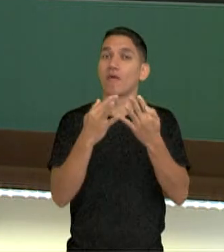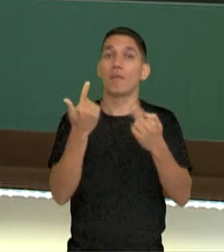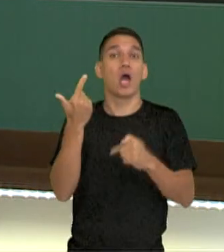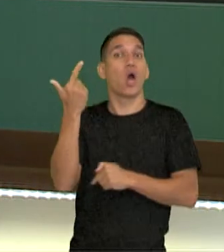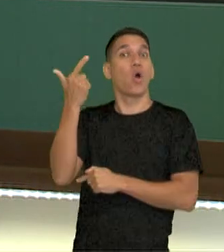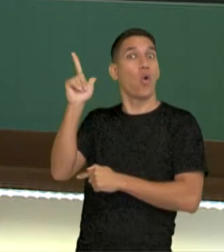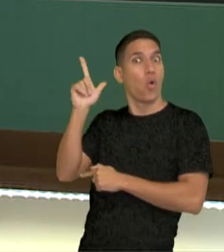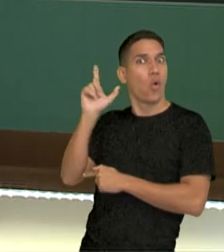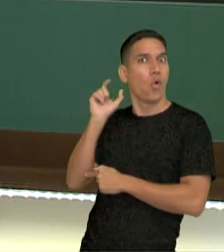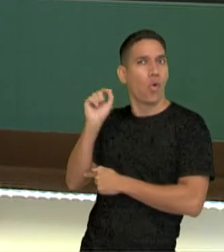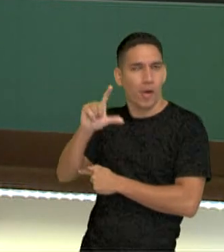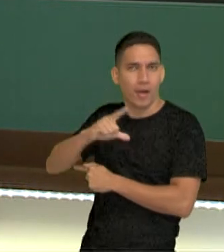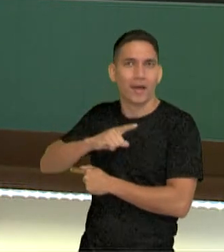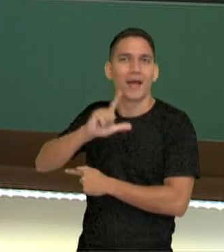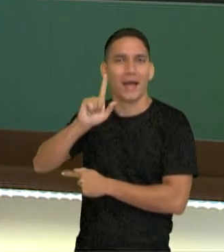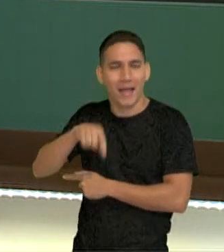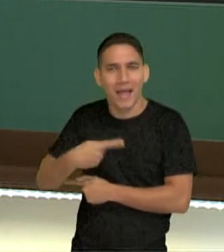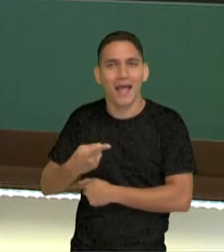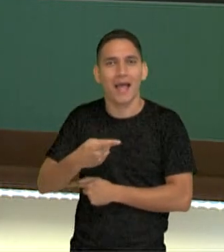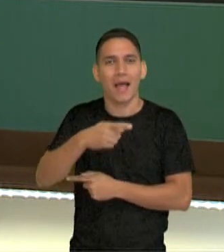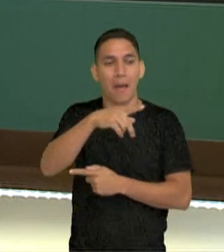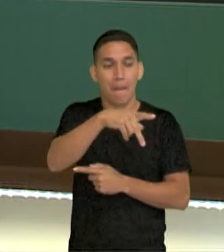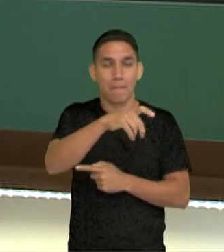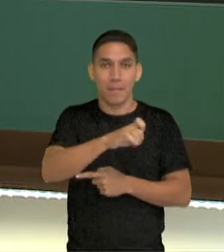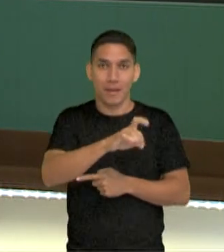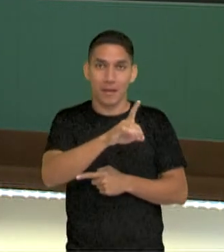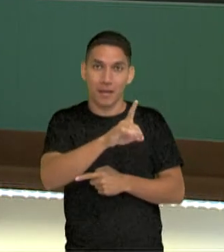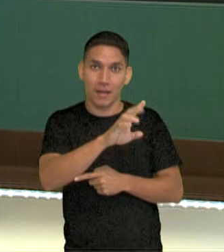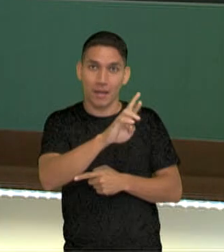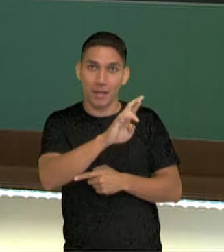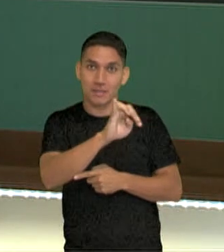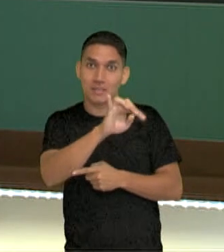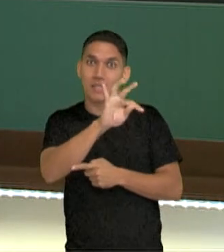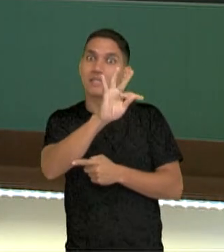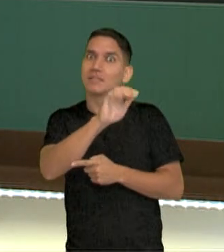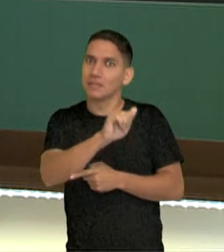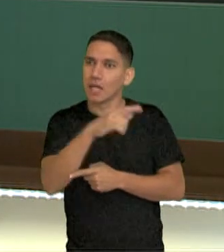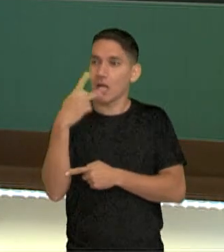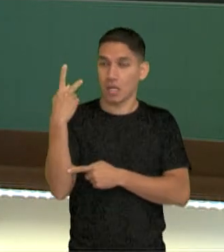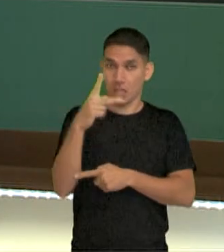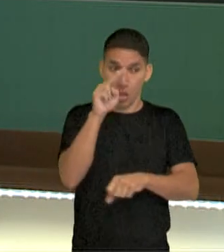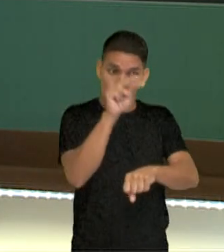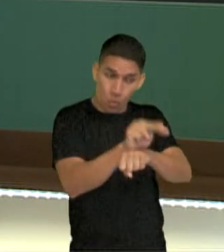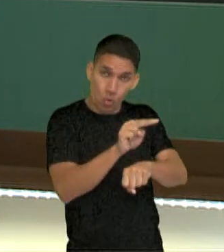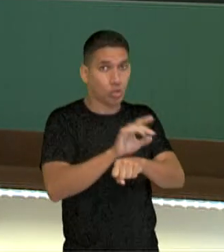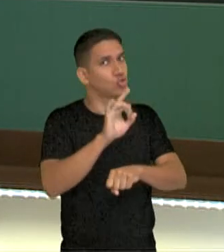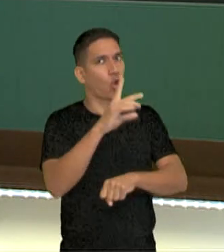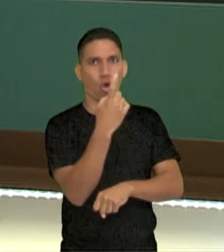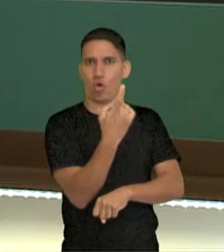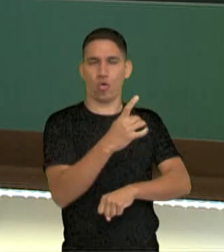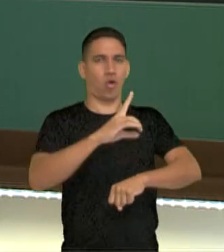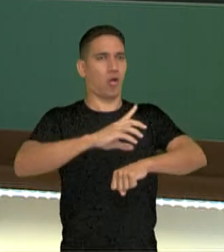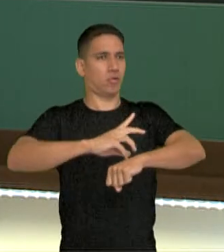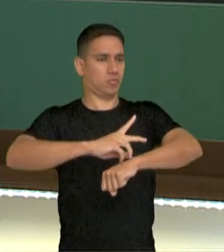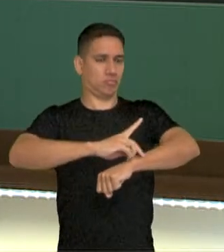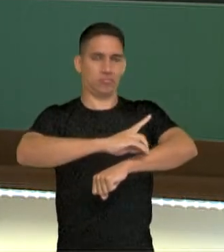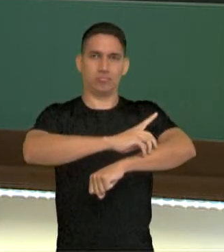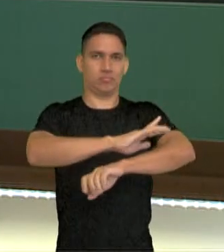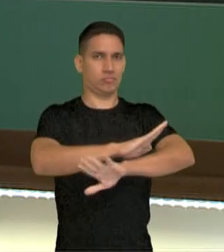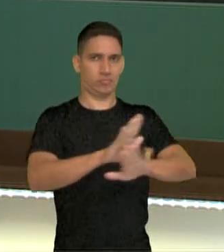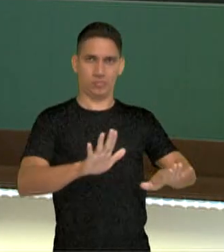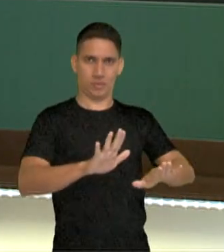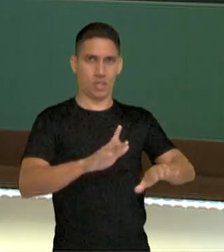da Pebbles, que é a Pedrita, o pet dela é apenas um dinossaurozinho